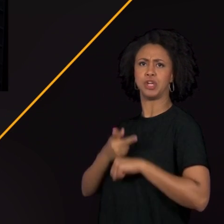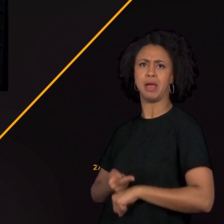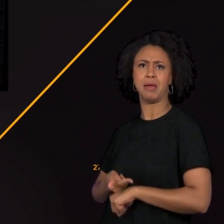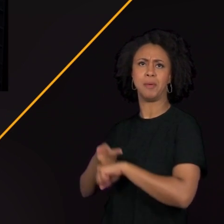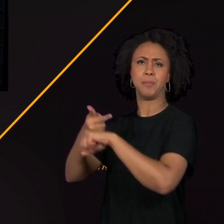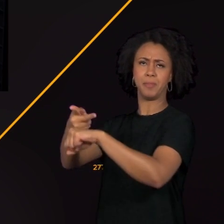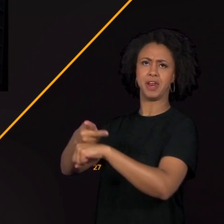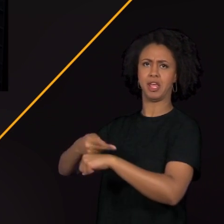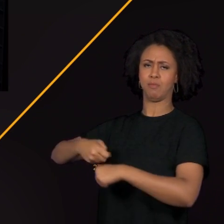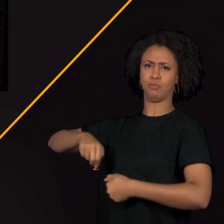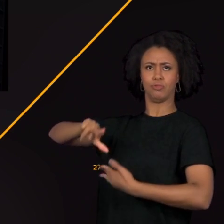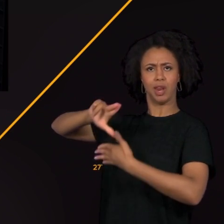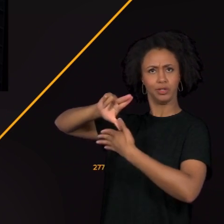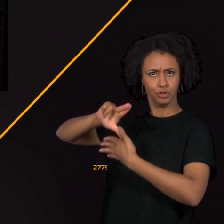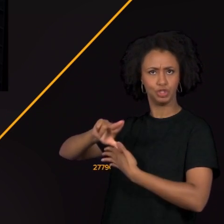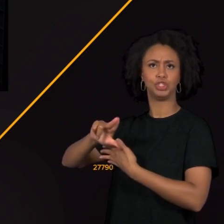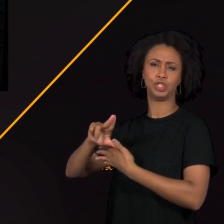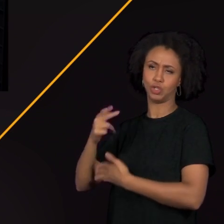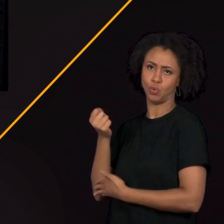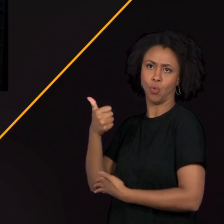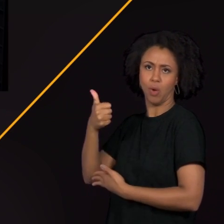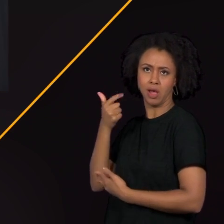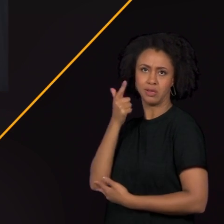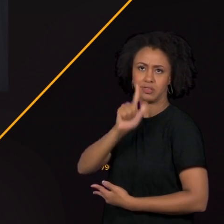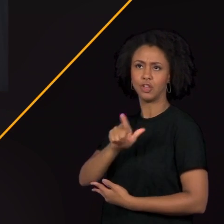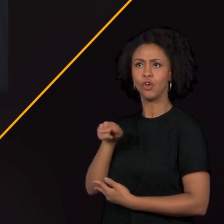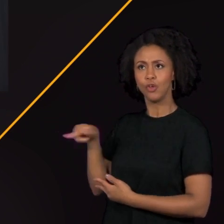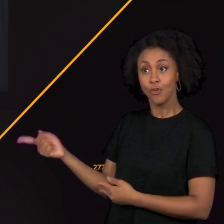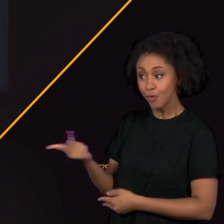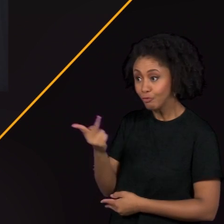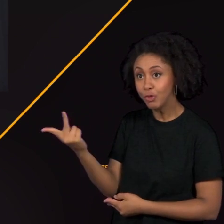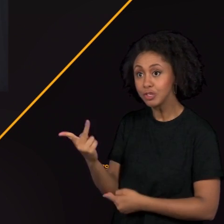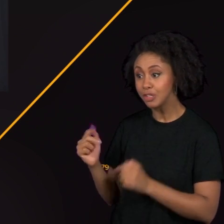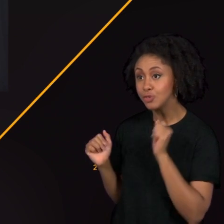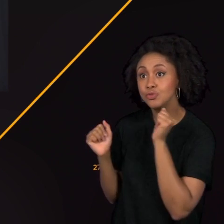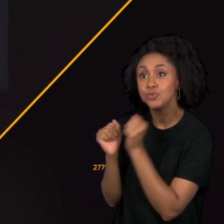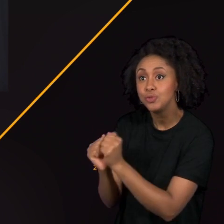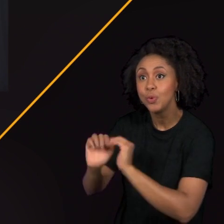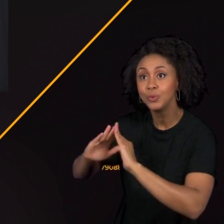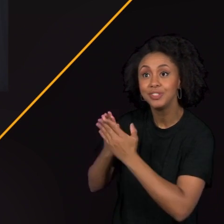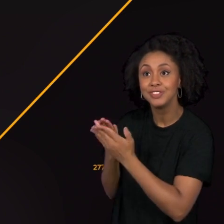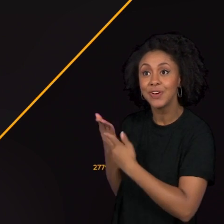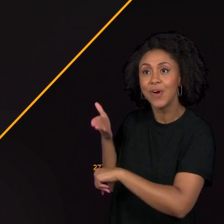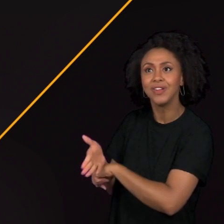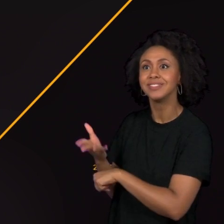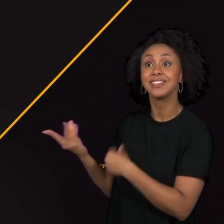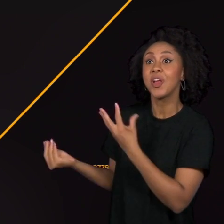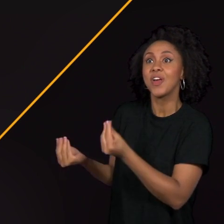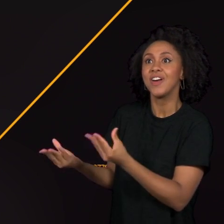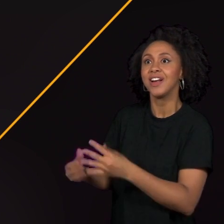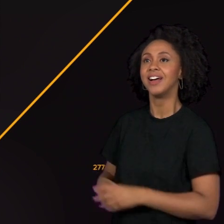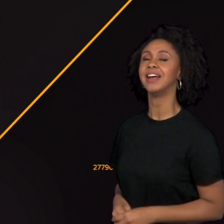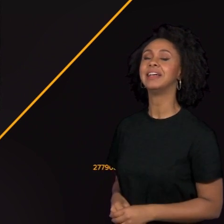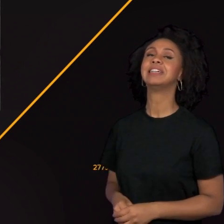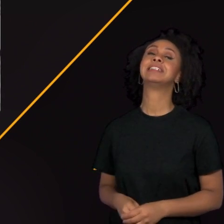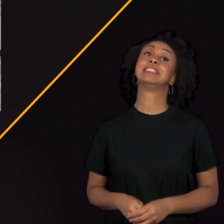Latino. Vocês estudaram juntos. Como isso aconteceu? Olha só, eu não achava